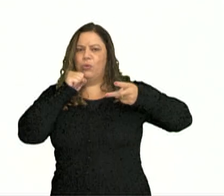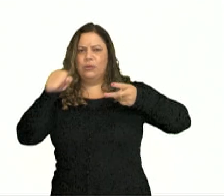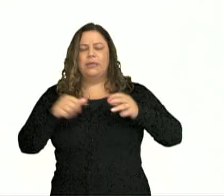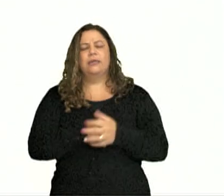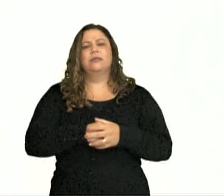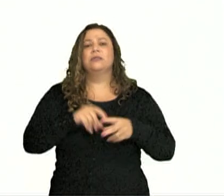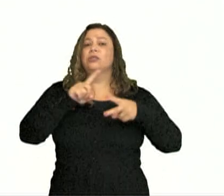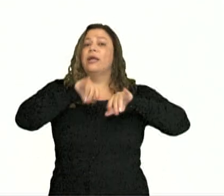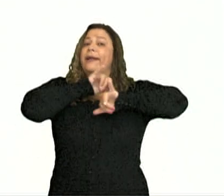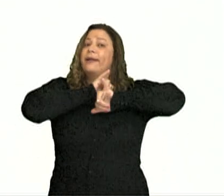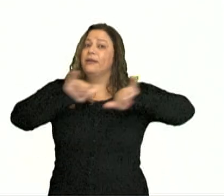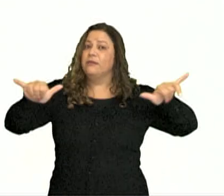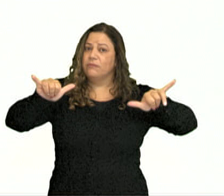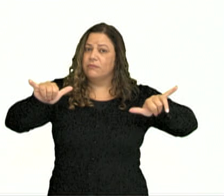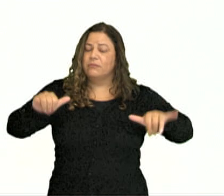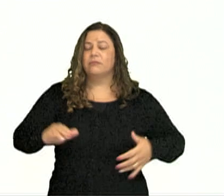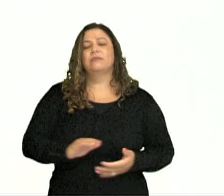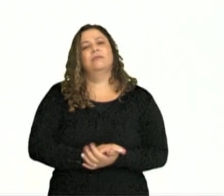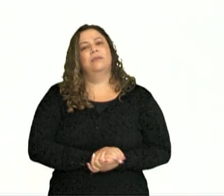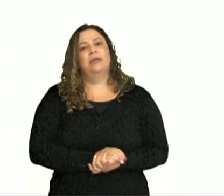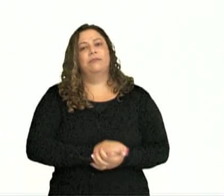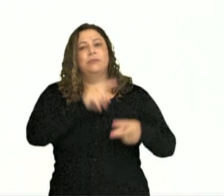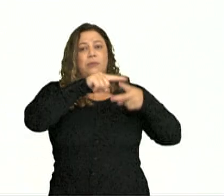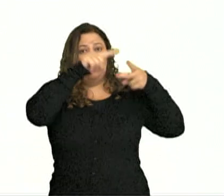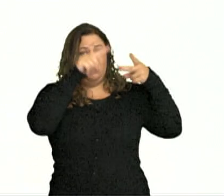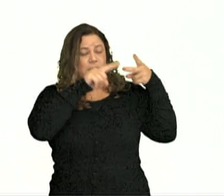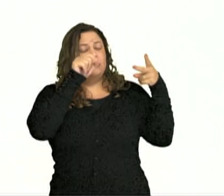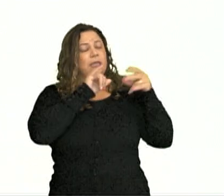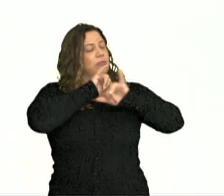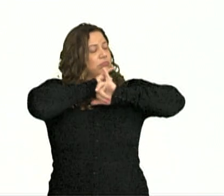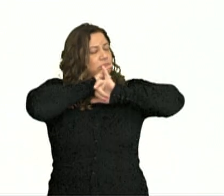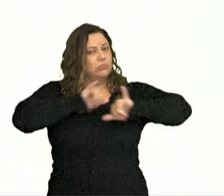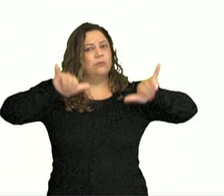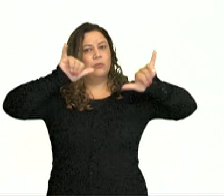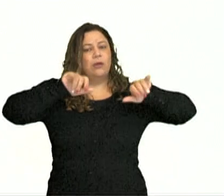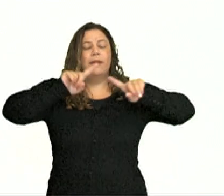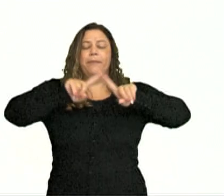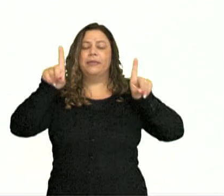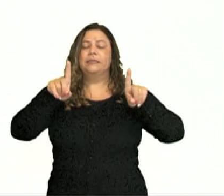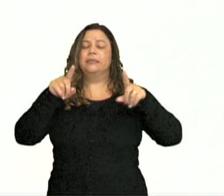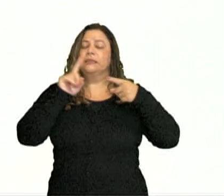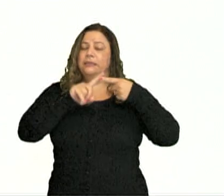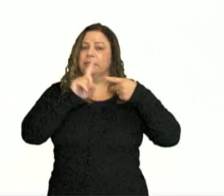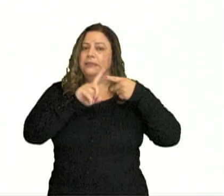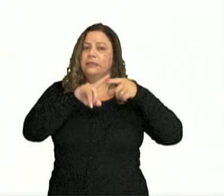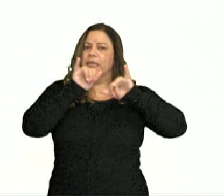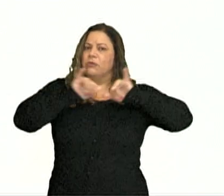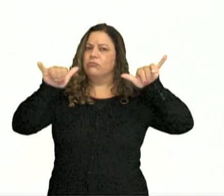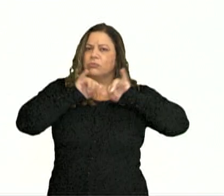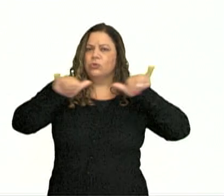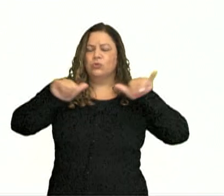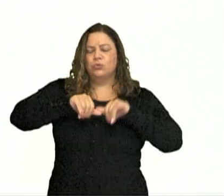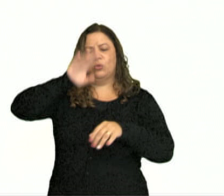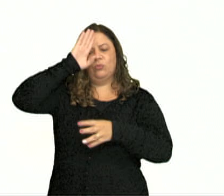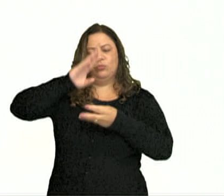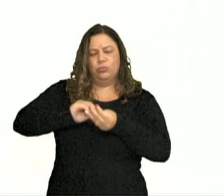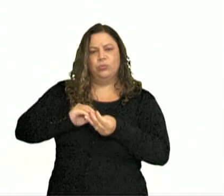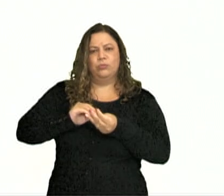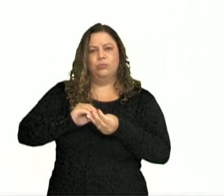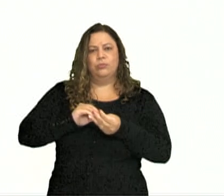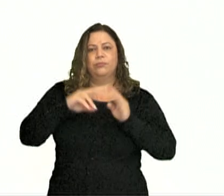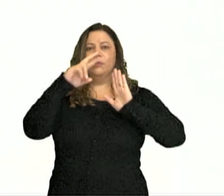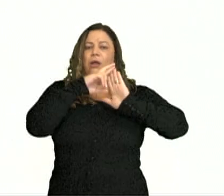informar. Ponto. Contudo, a notícia é objetiva e traz um relato dos